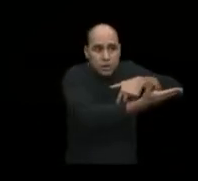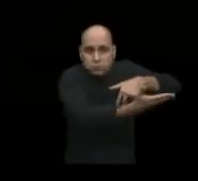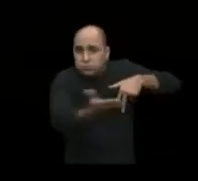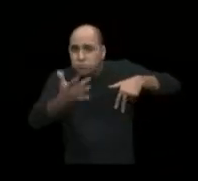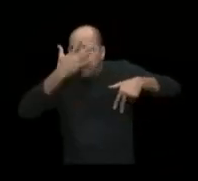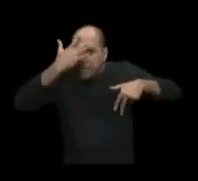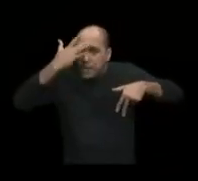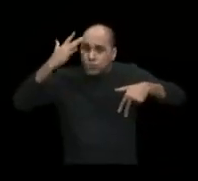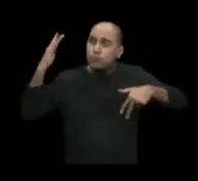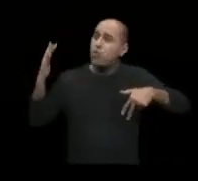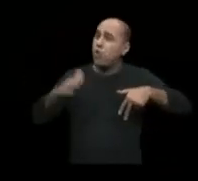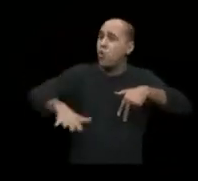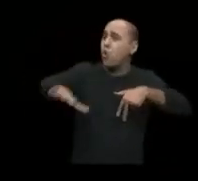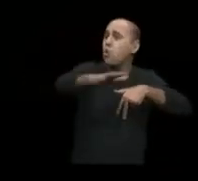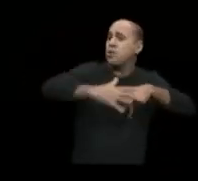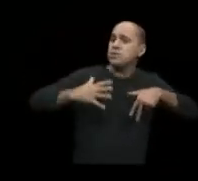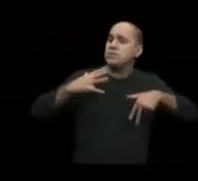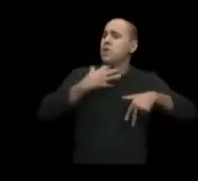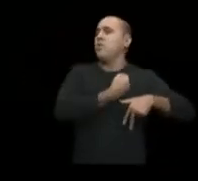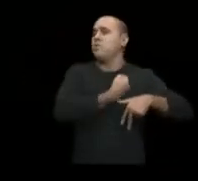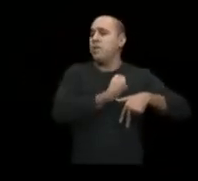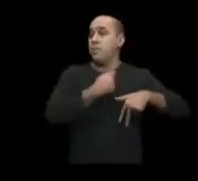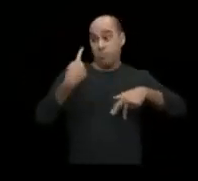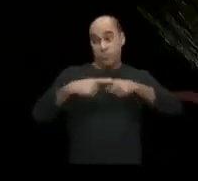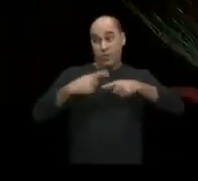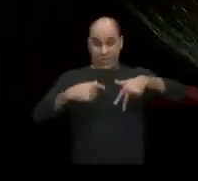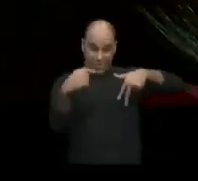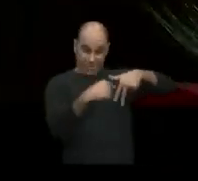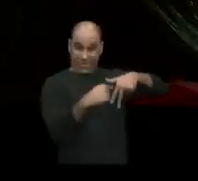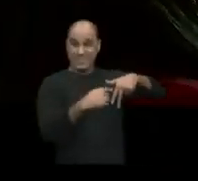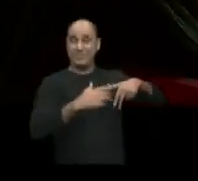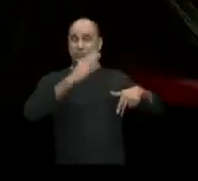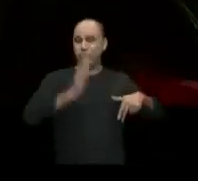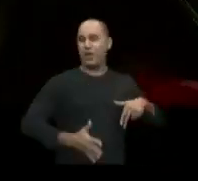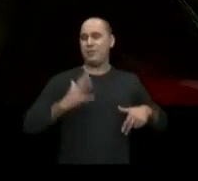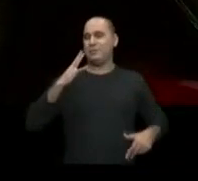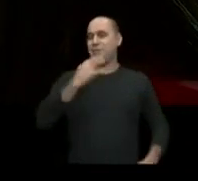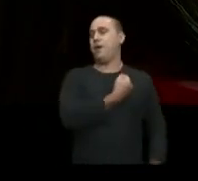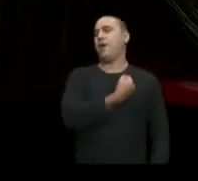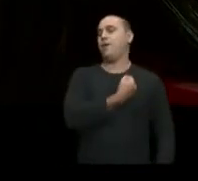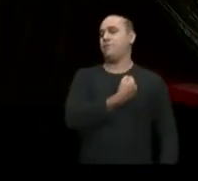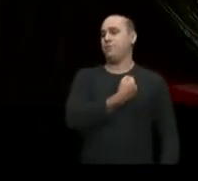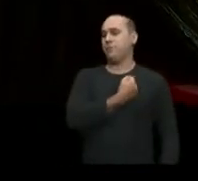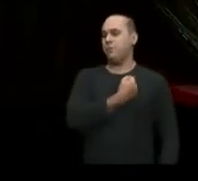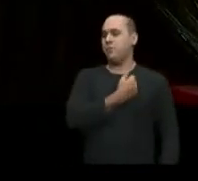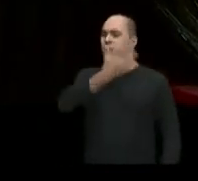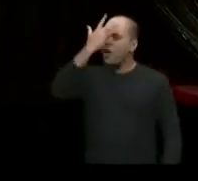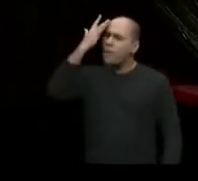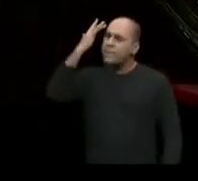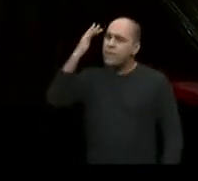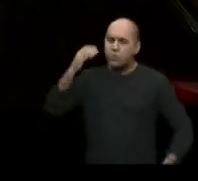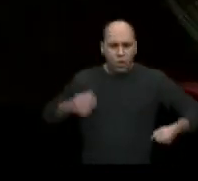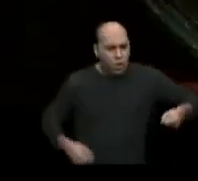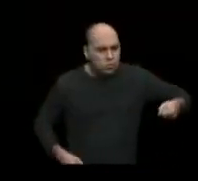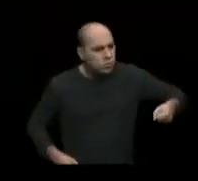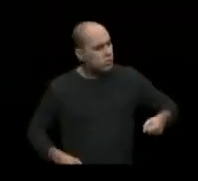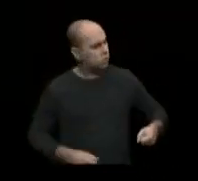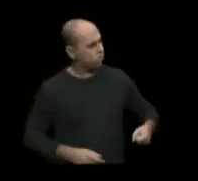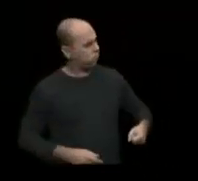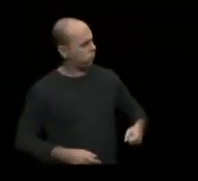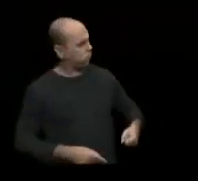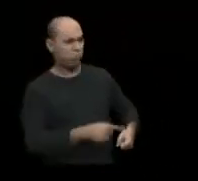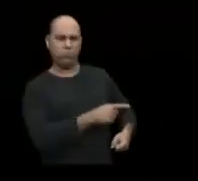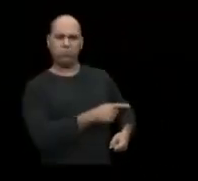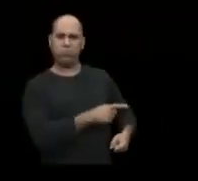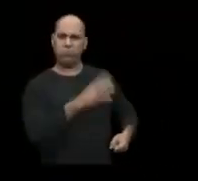mais pessoas se salvarem, porque ele já estava salvo. As pessoas ficaram olhando para a gente e não